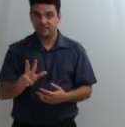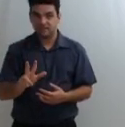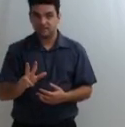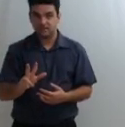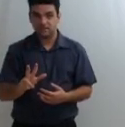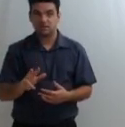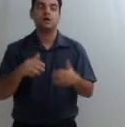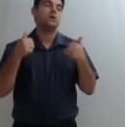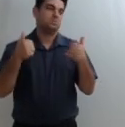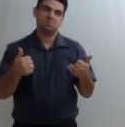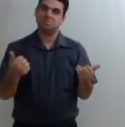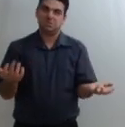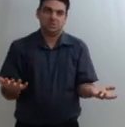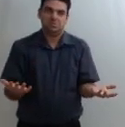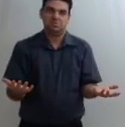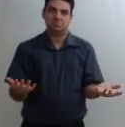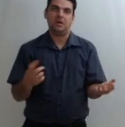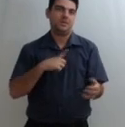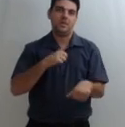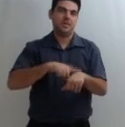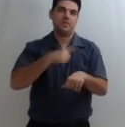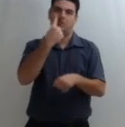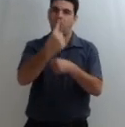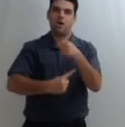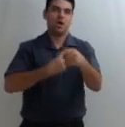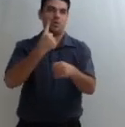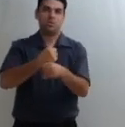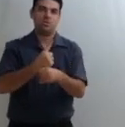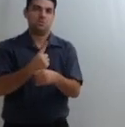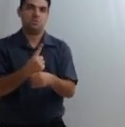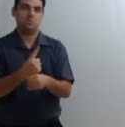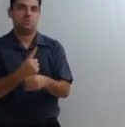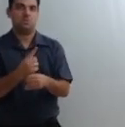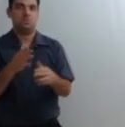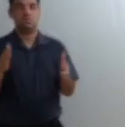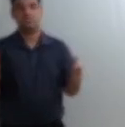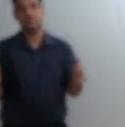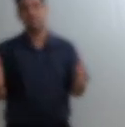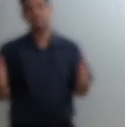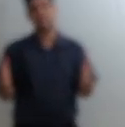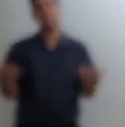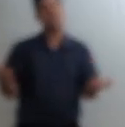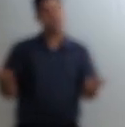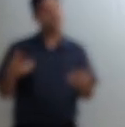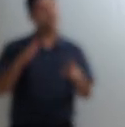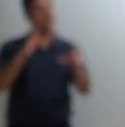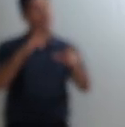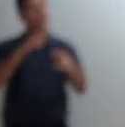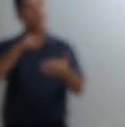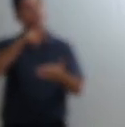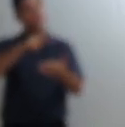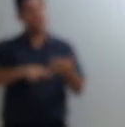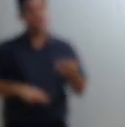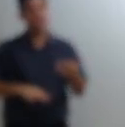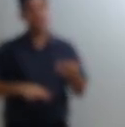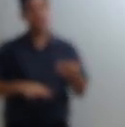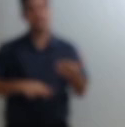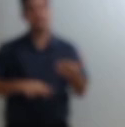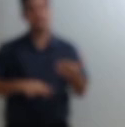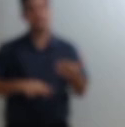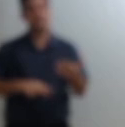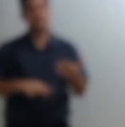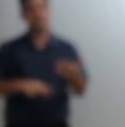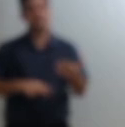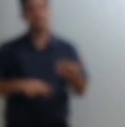uma falta grave, a previsão legal seria não ter falta grave no curso da execução penal. Mas essa não é a